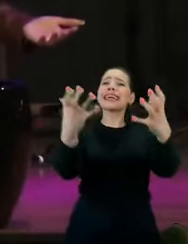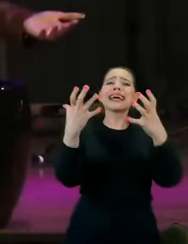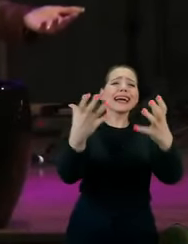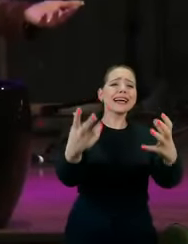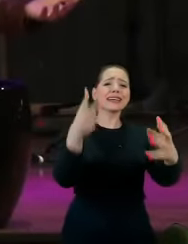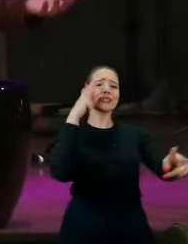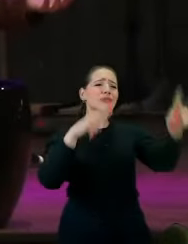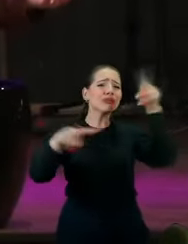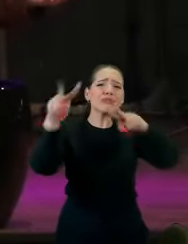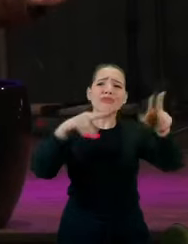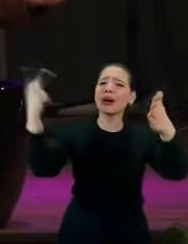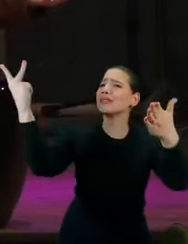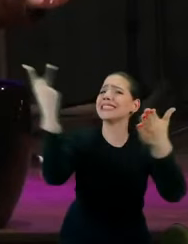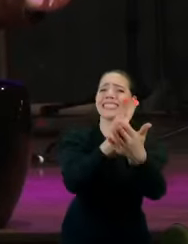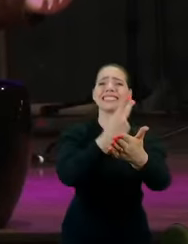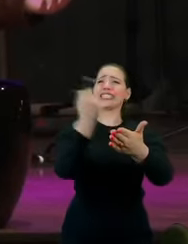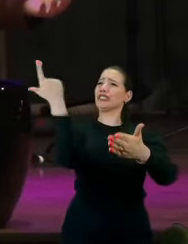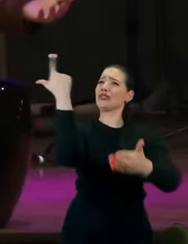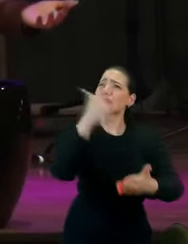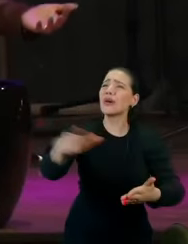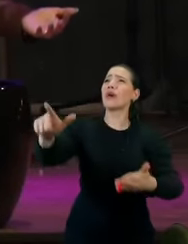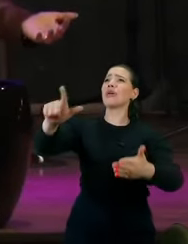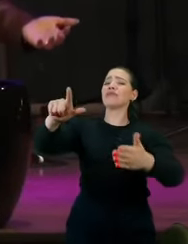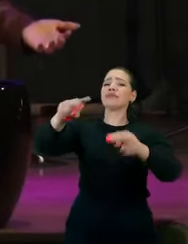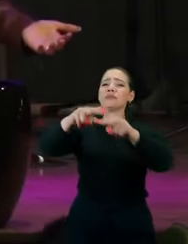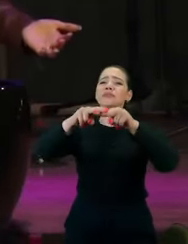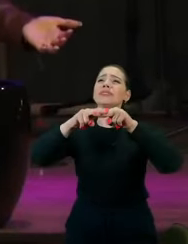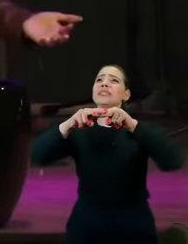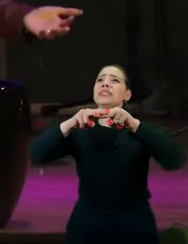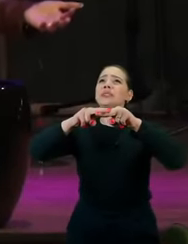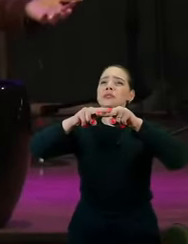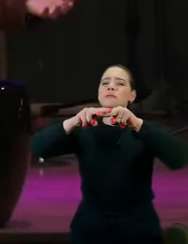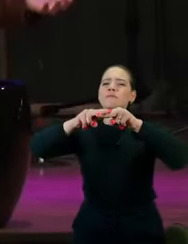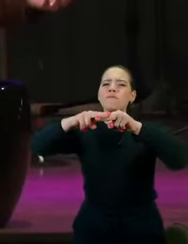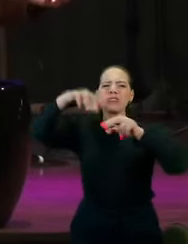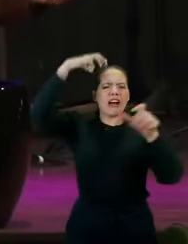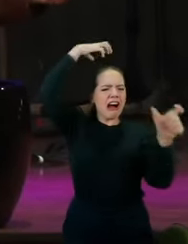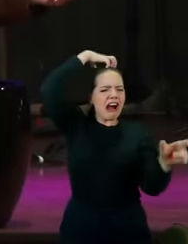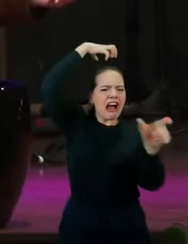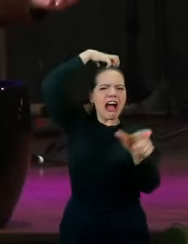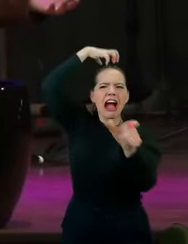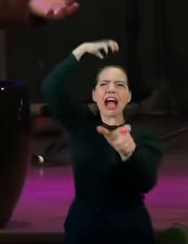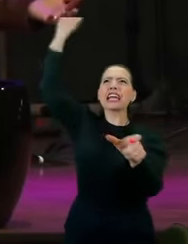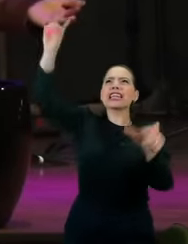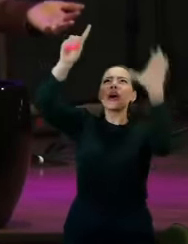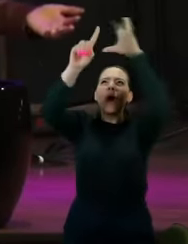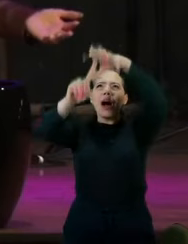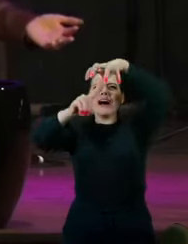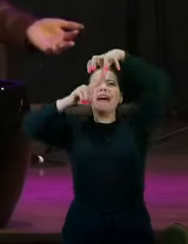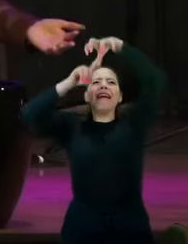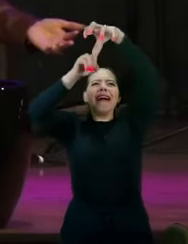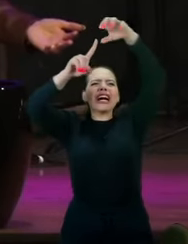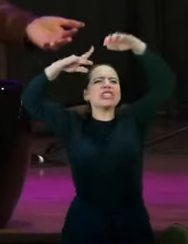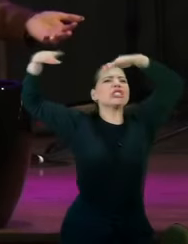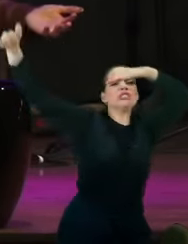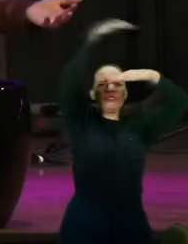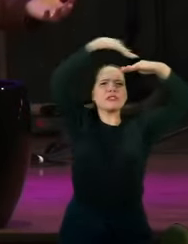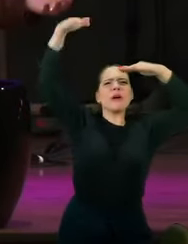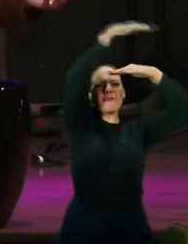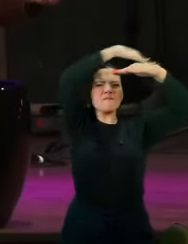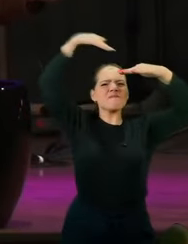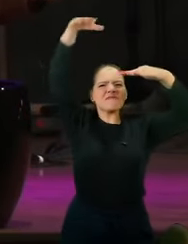Nós nos dobramos nessa noite ao Rei dos Reis, ao Senhor dos Senhores, ao Deus de